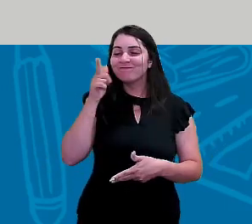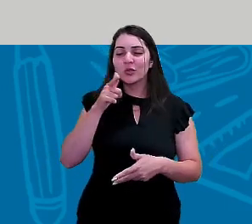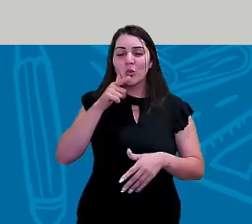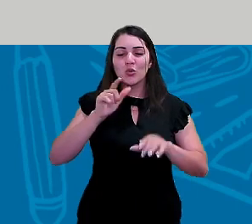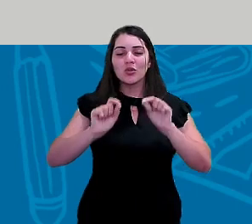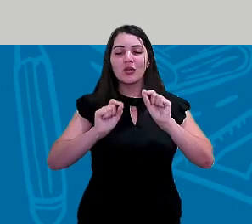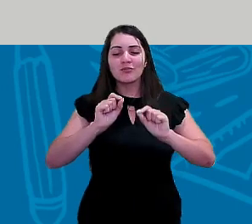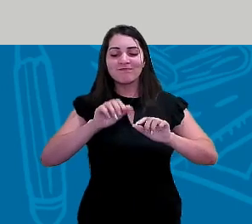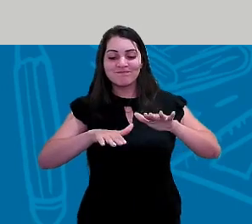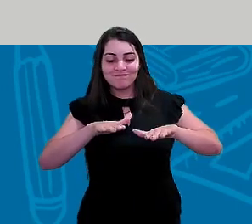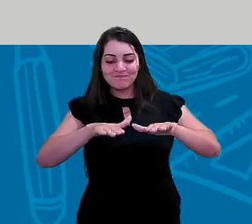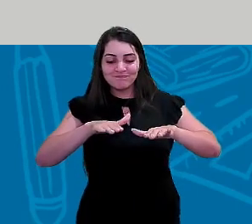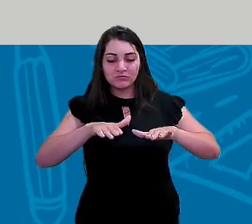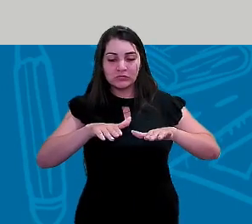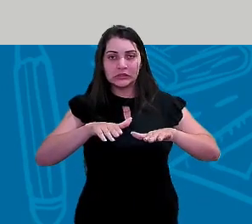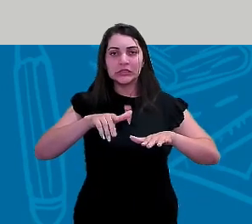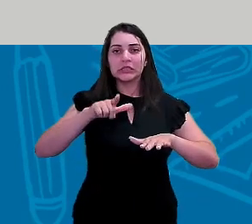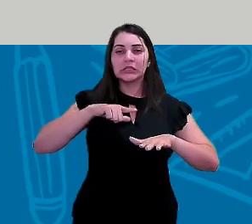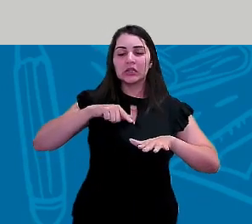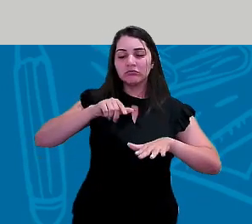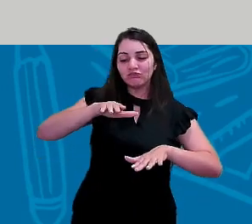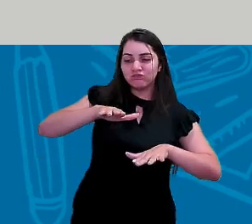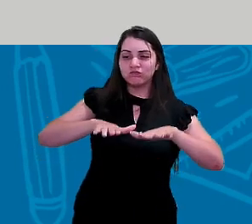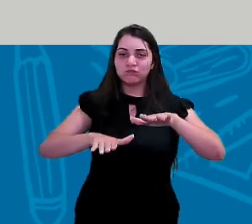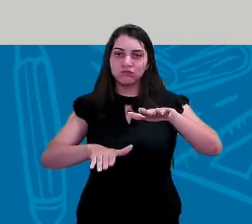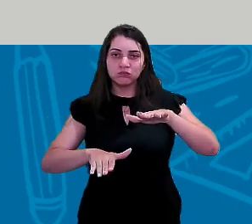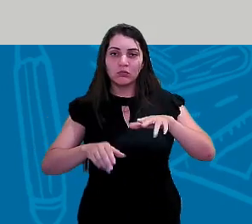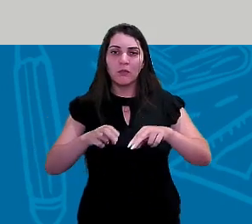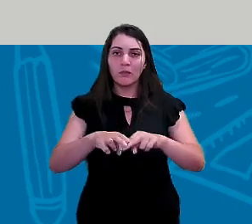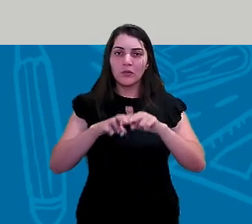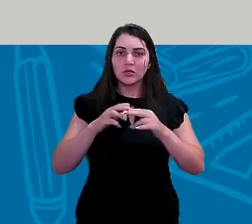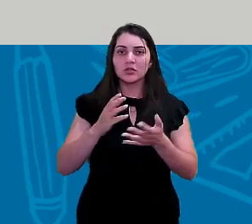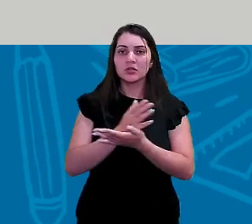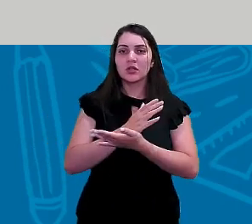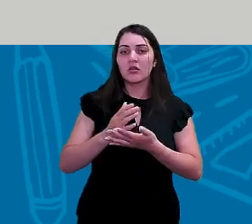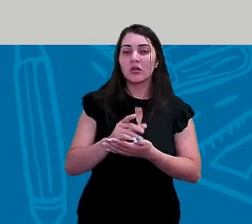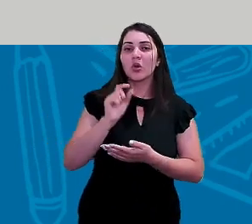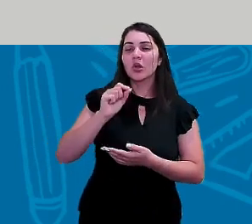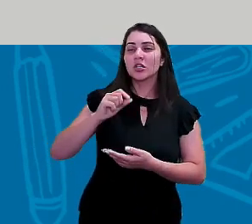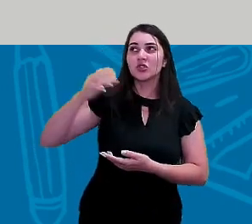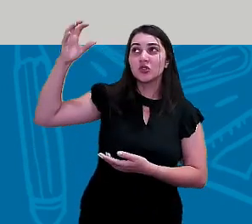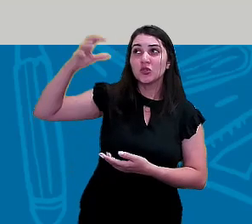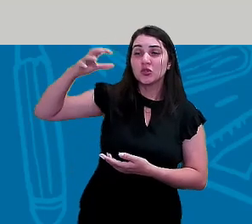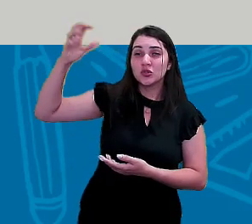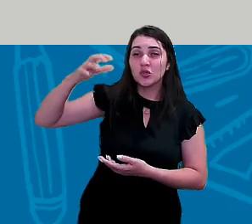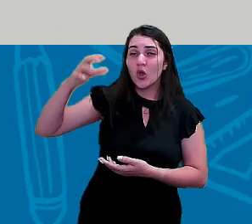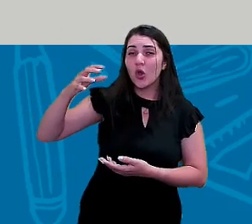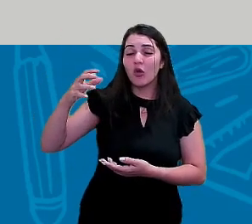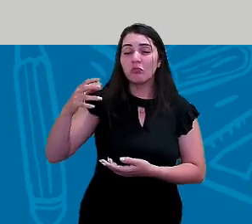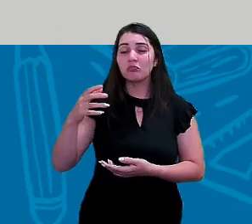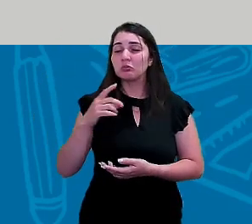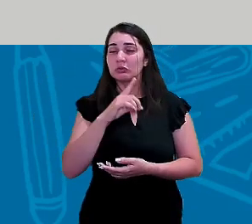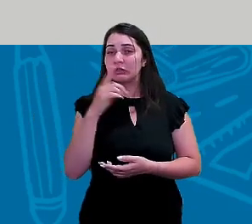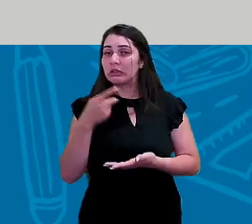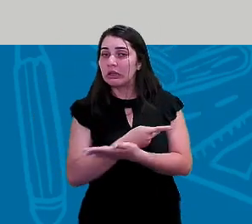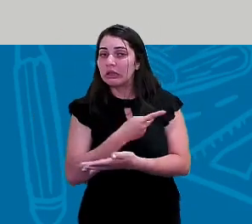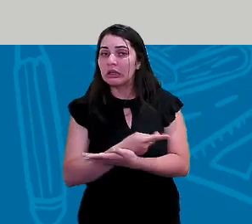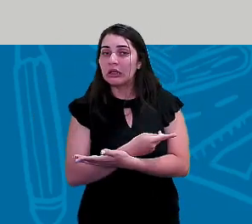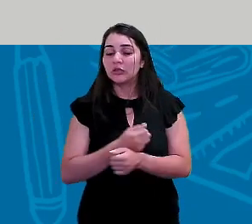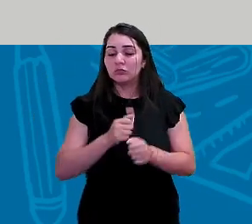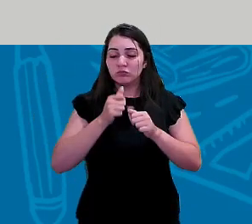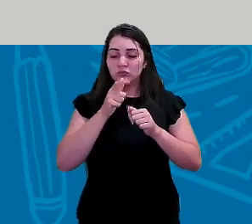tendo um desequilíbrio enorme nos ecossistemas. Por isso que às vezes chove quando não deve, alaga onde não deve.